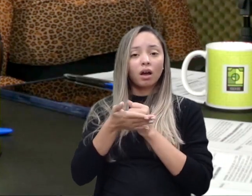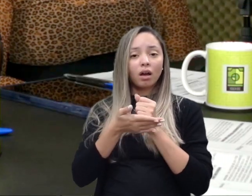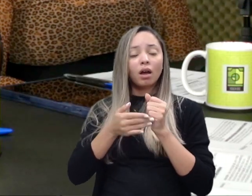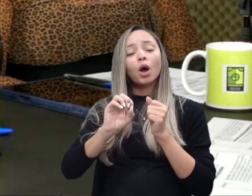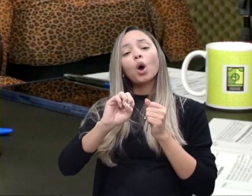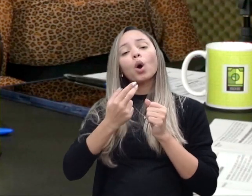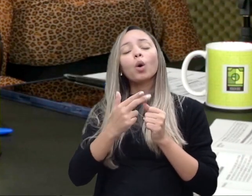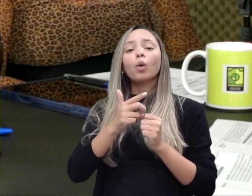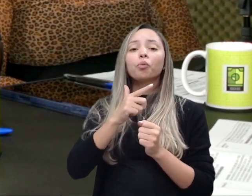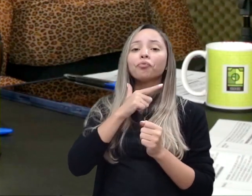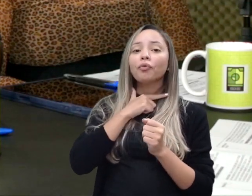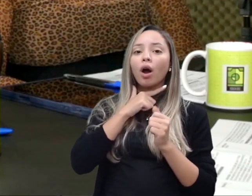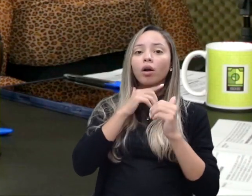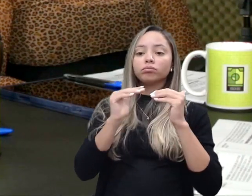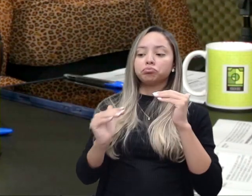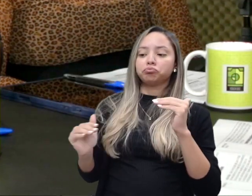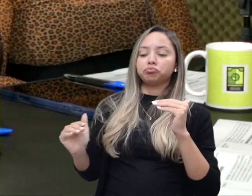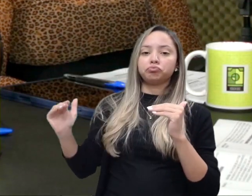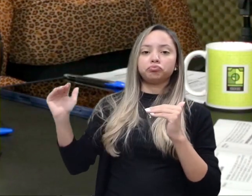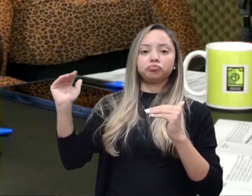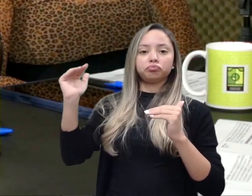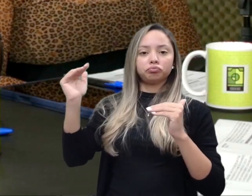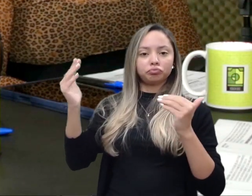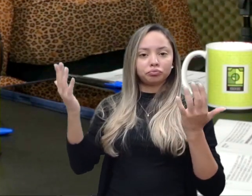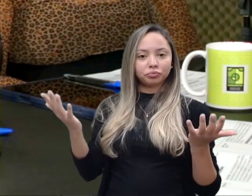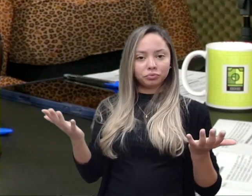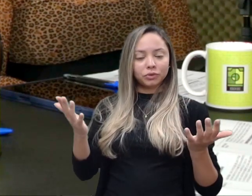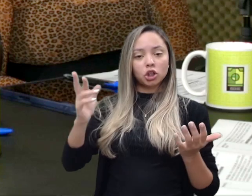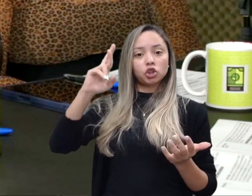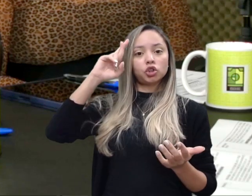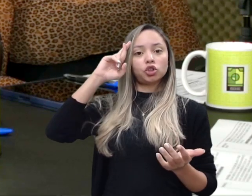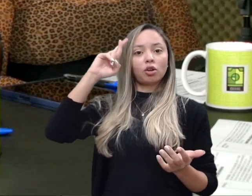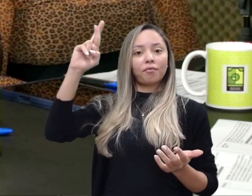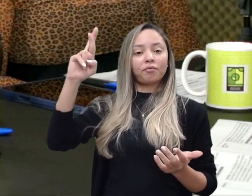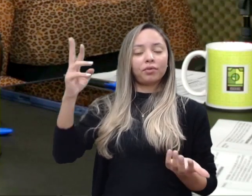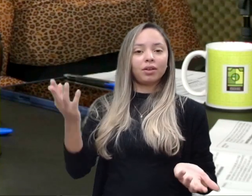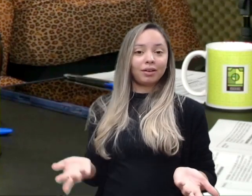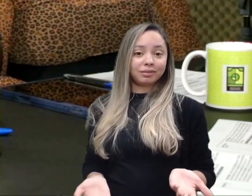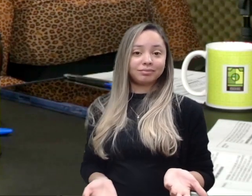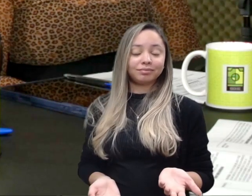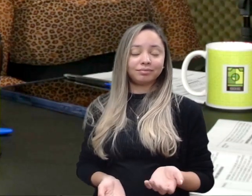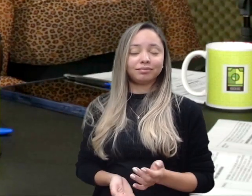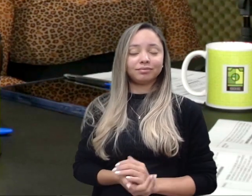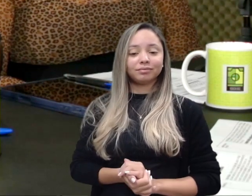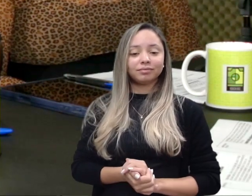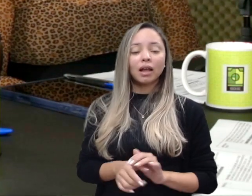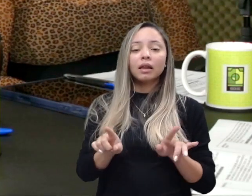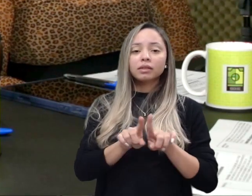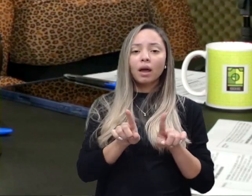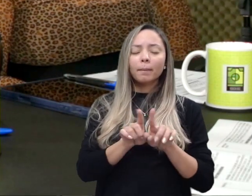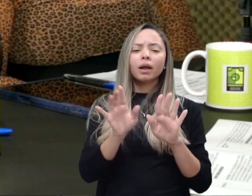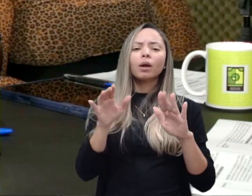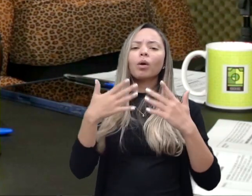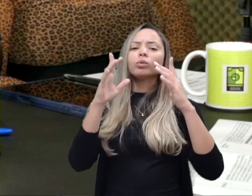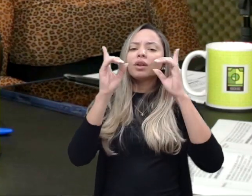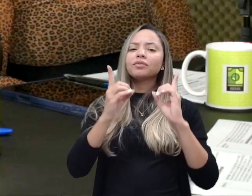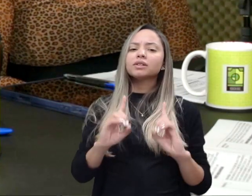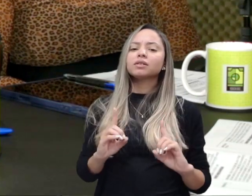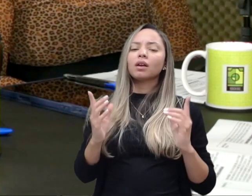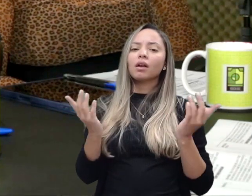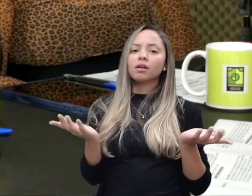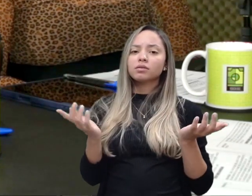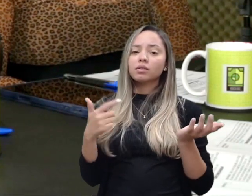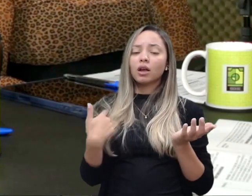estou disponibilizando um cargo de chefia, por exemplo? De que deficiências? A gente percebe também